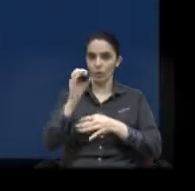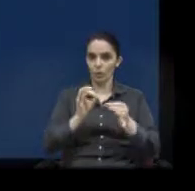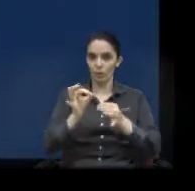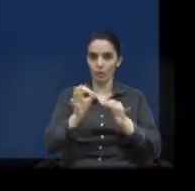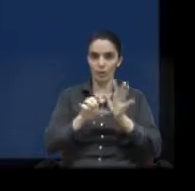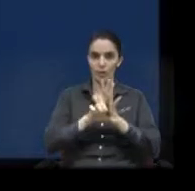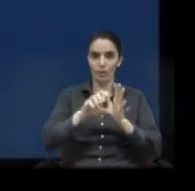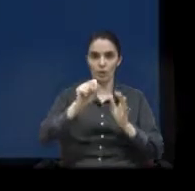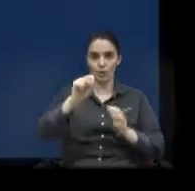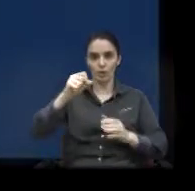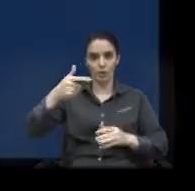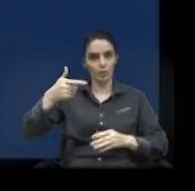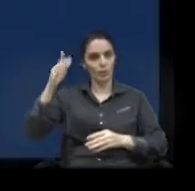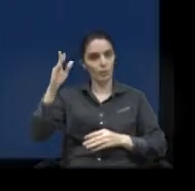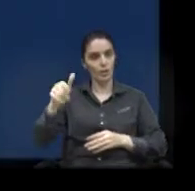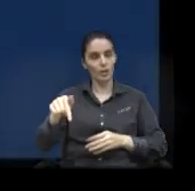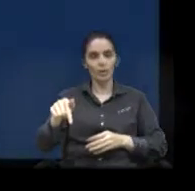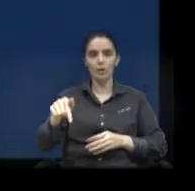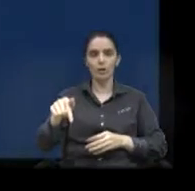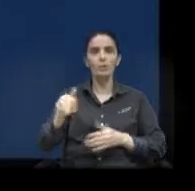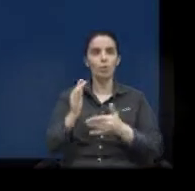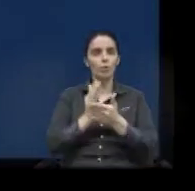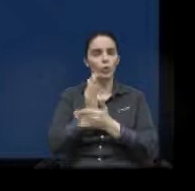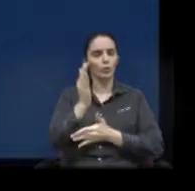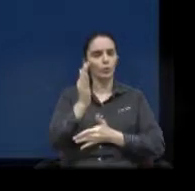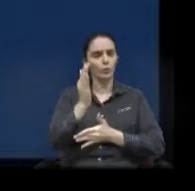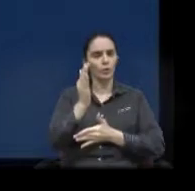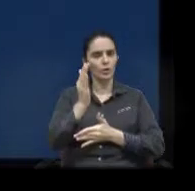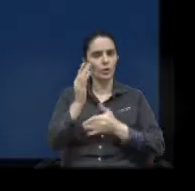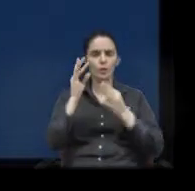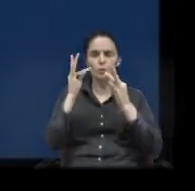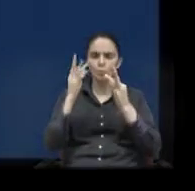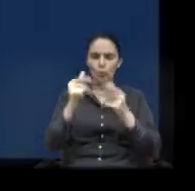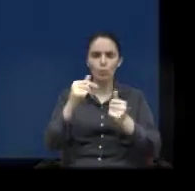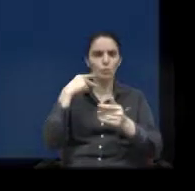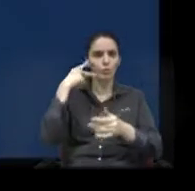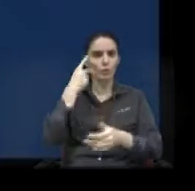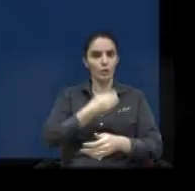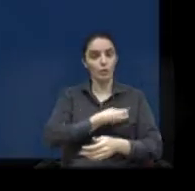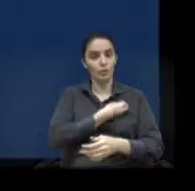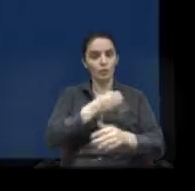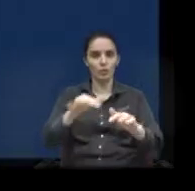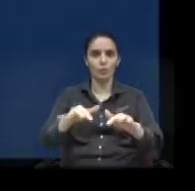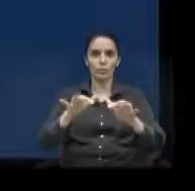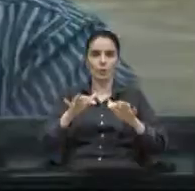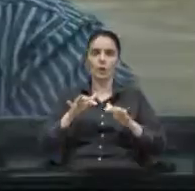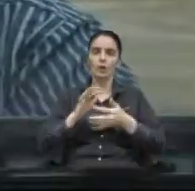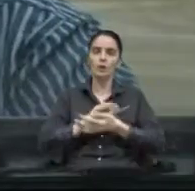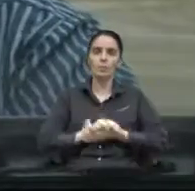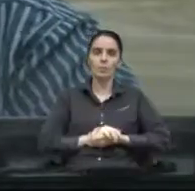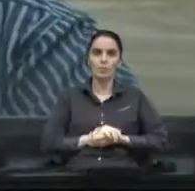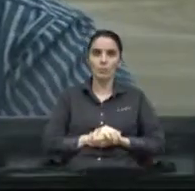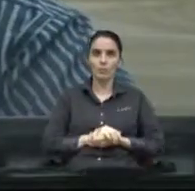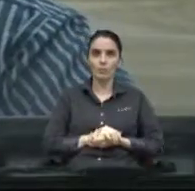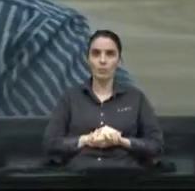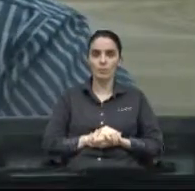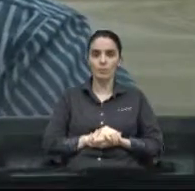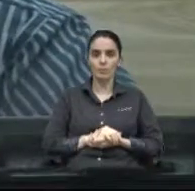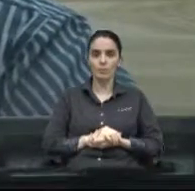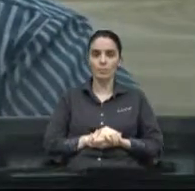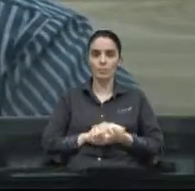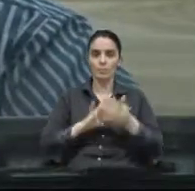de lei 82/2017 foi aprovado por todos os vereadores presentes no plenário.